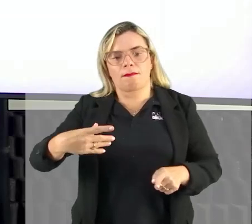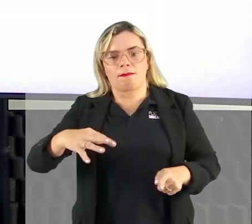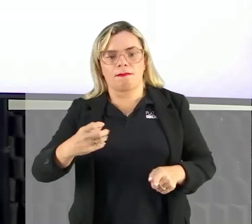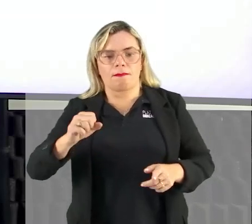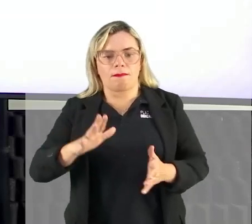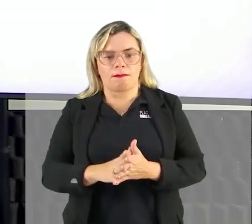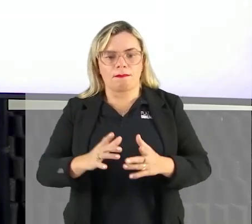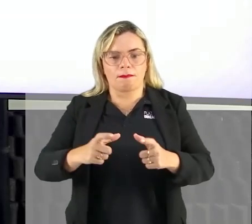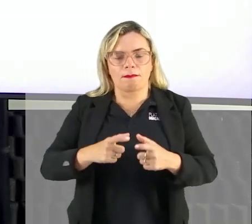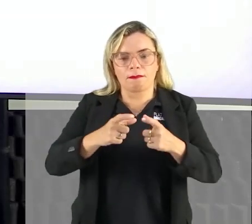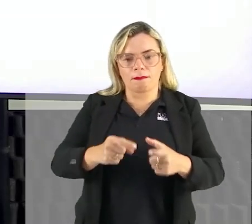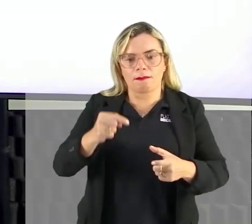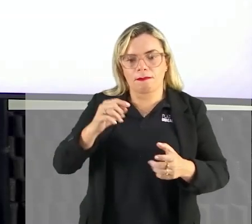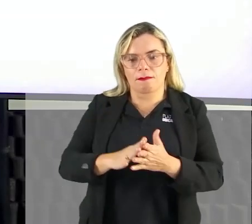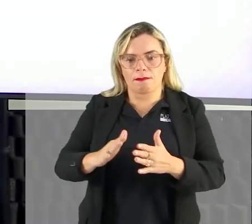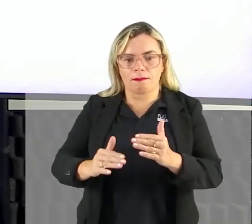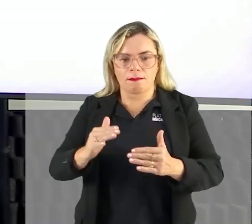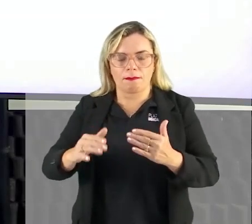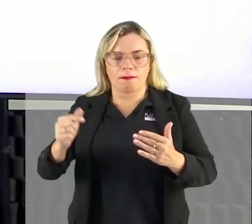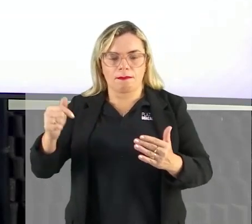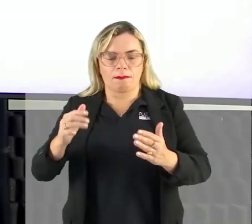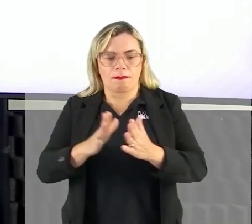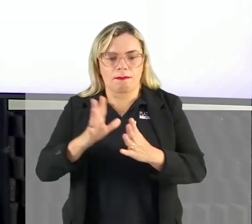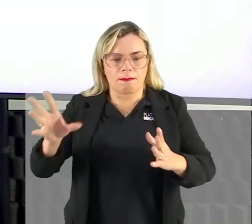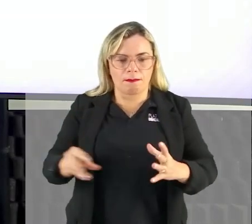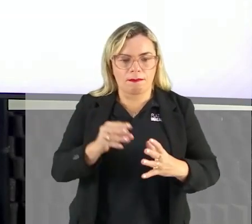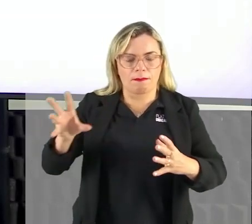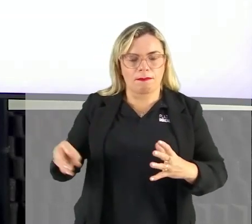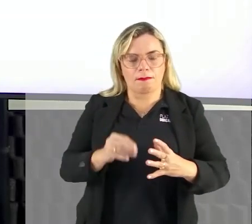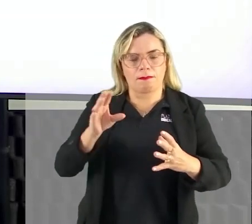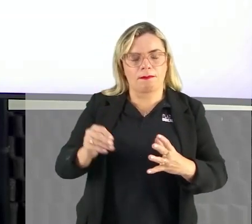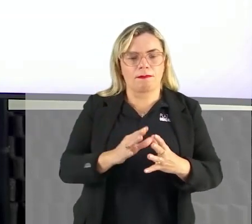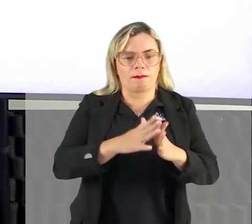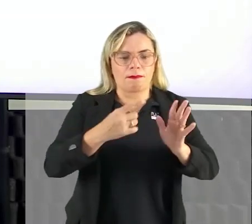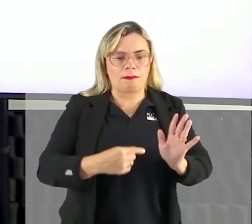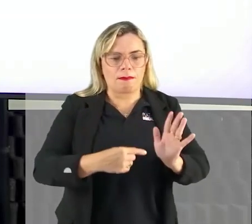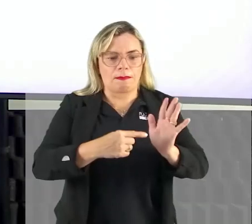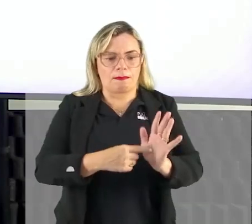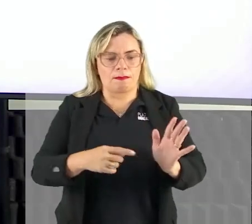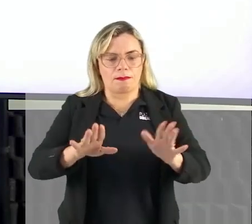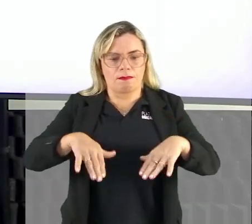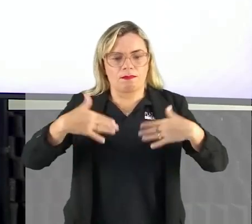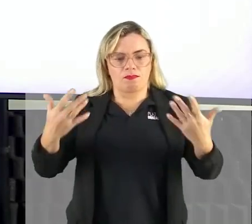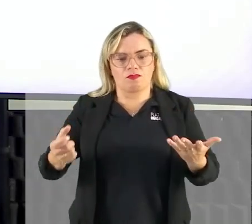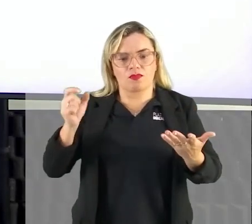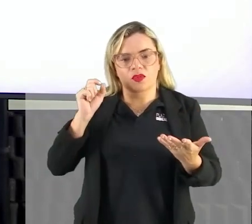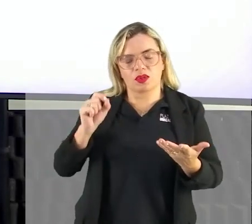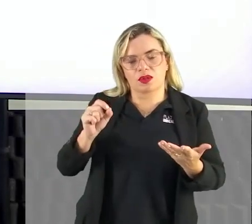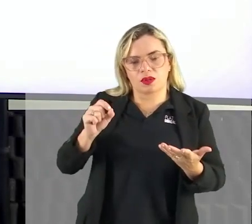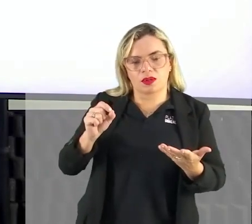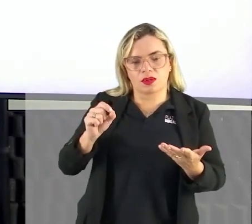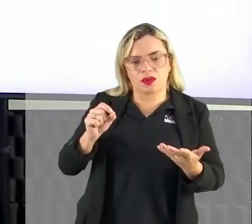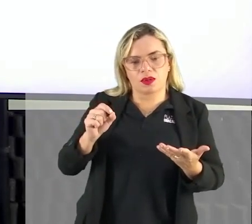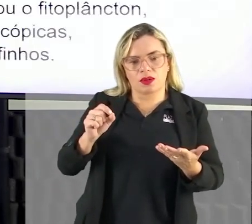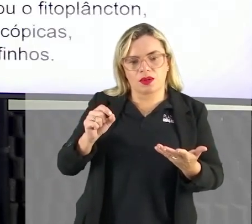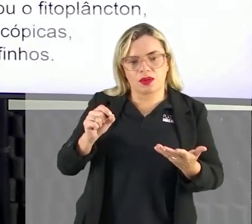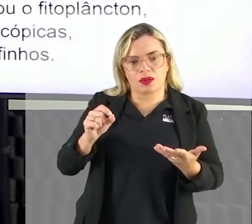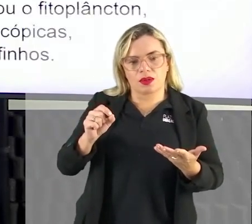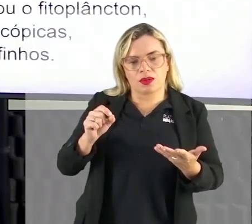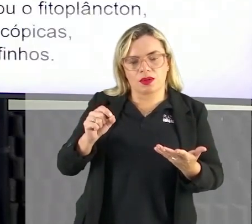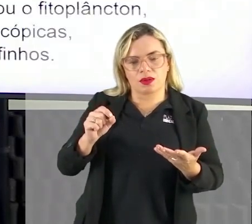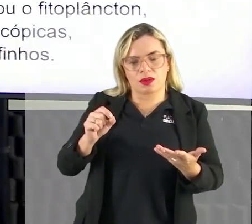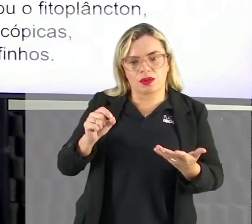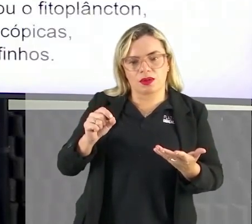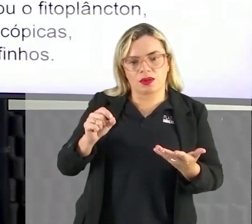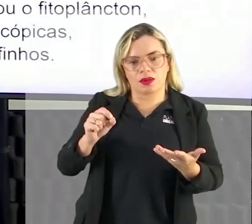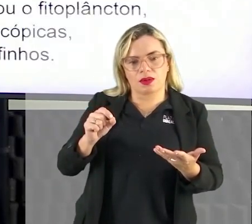Concentrações mais elevadas dos compostos citados são encontrados Então, assim, ó,